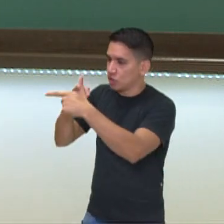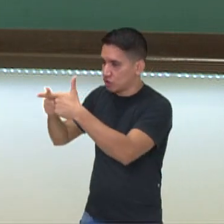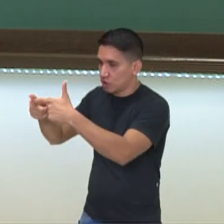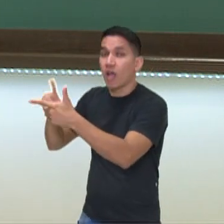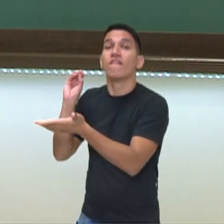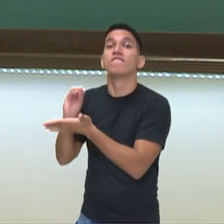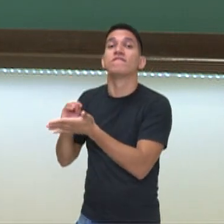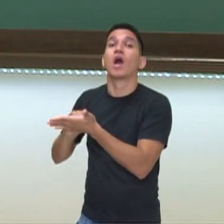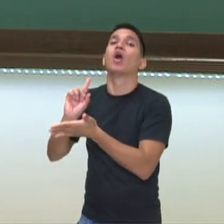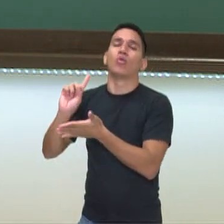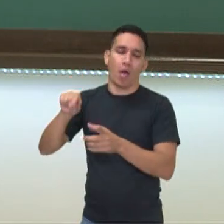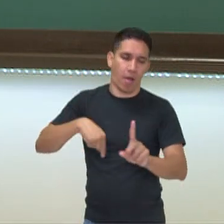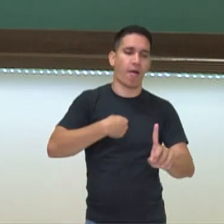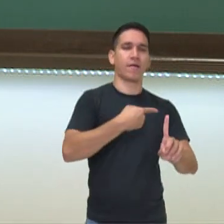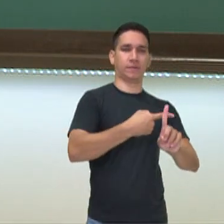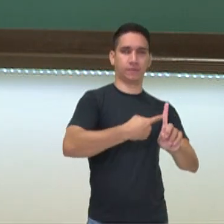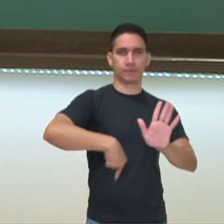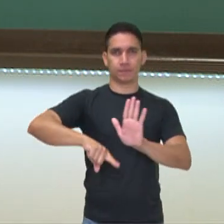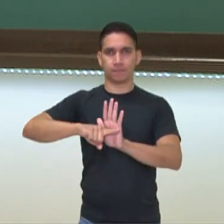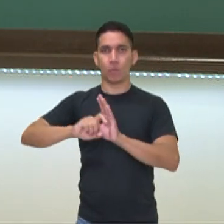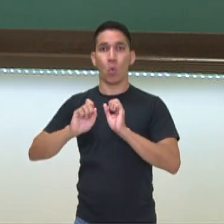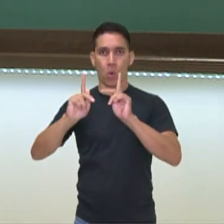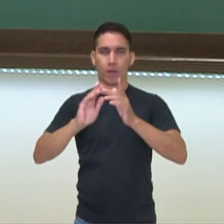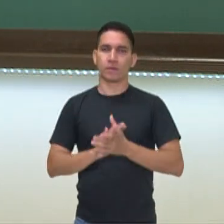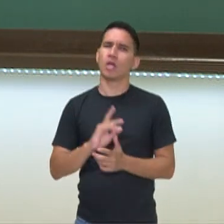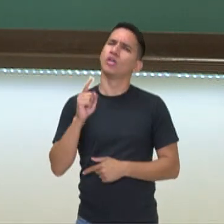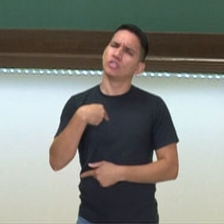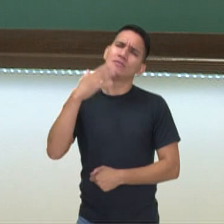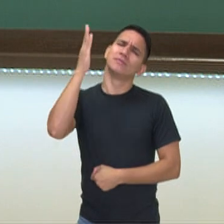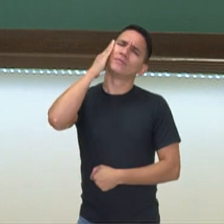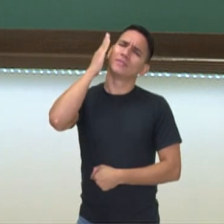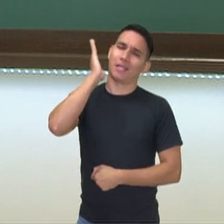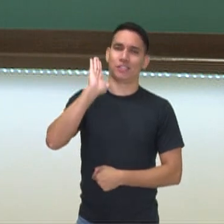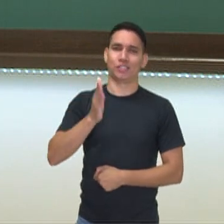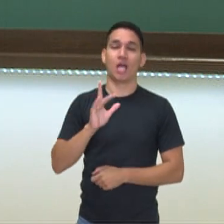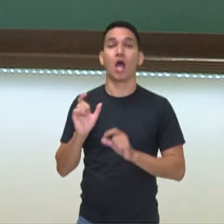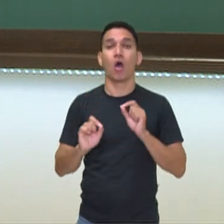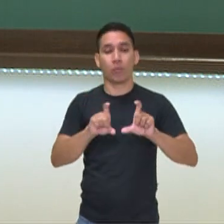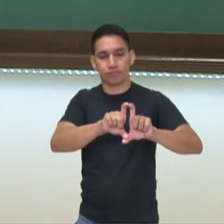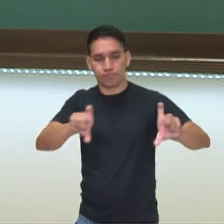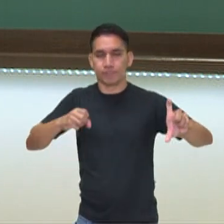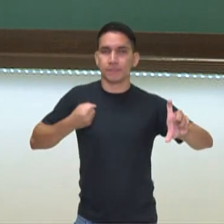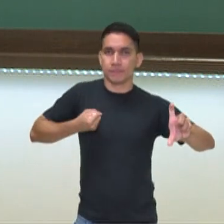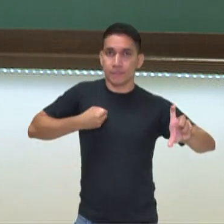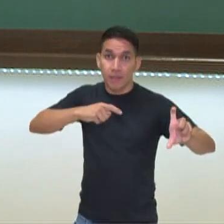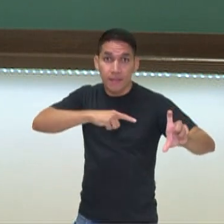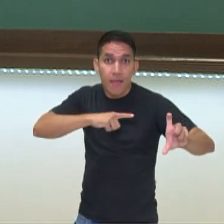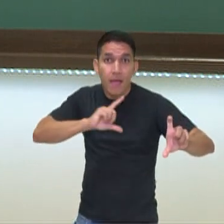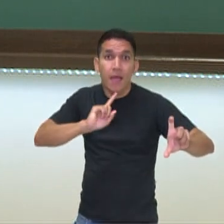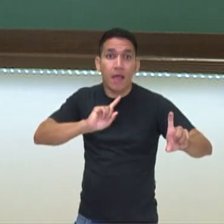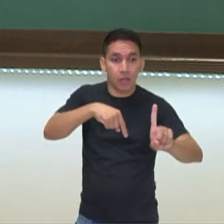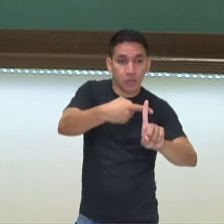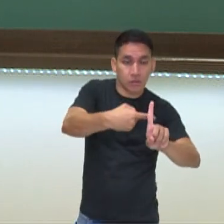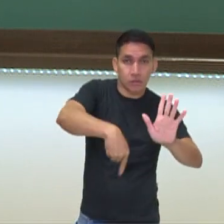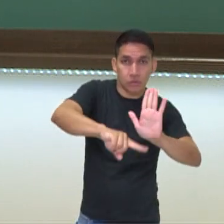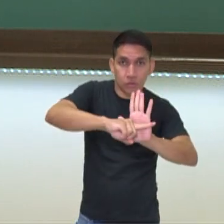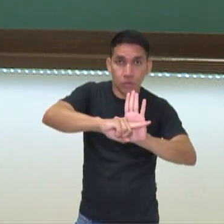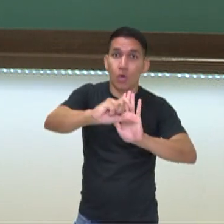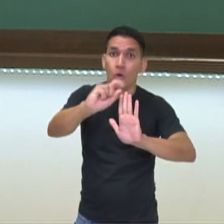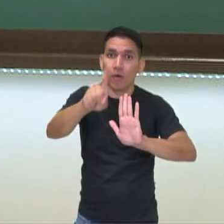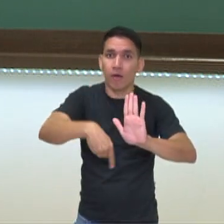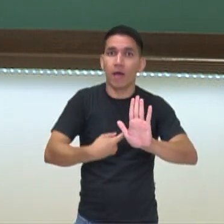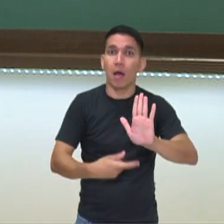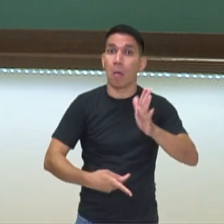está faltando? Adição e subtração. A gente já sabe que numa expressão numérica, quando tem adição e subtração,